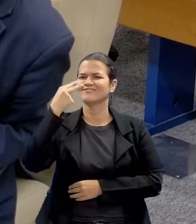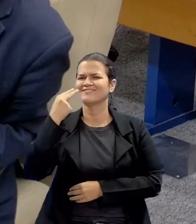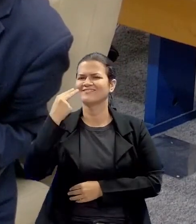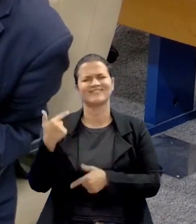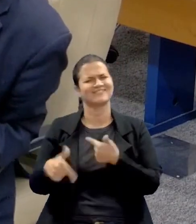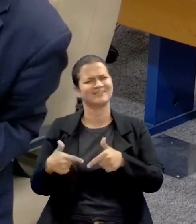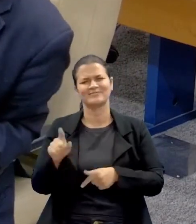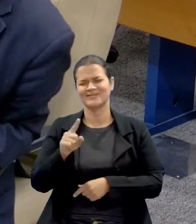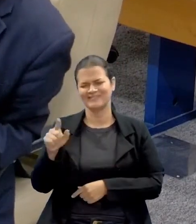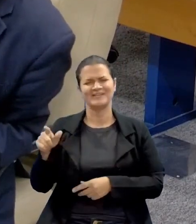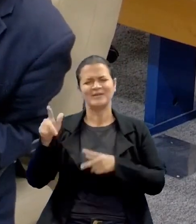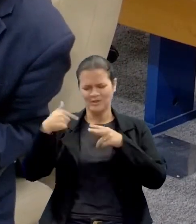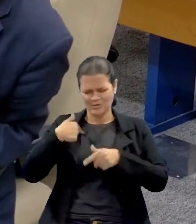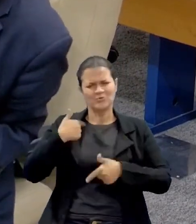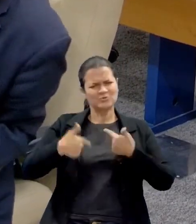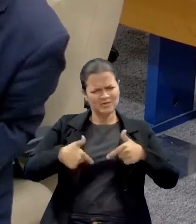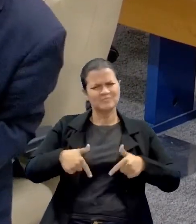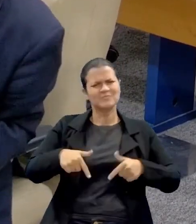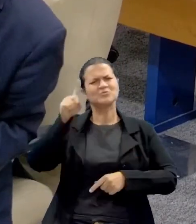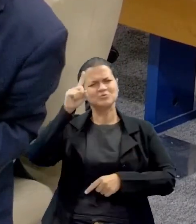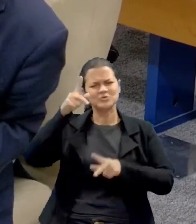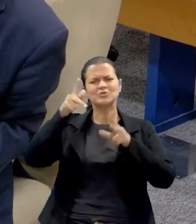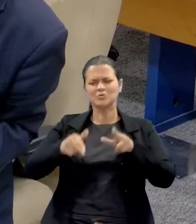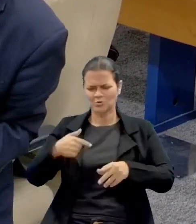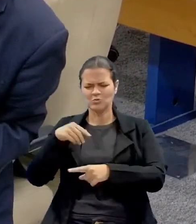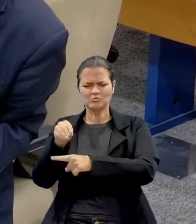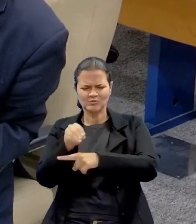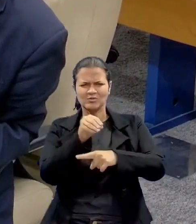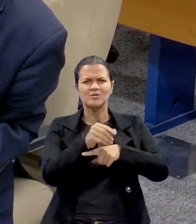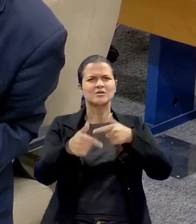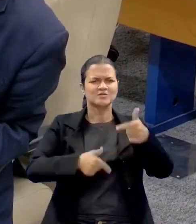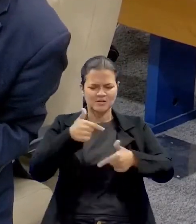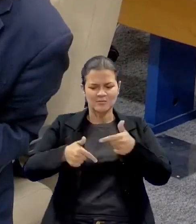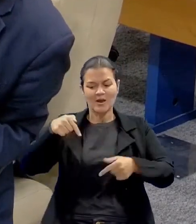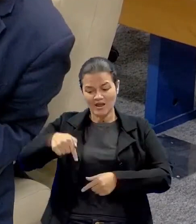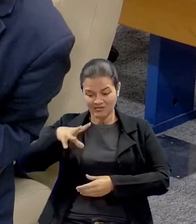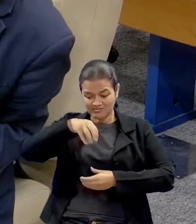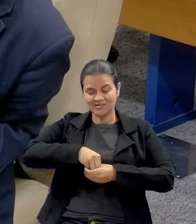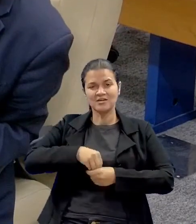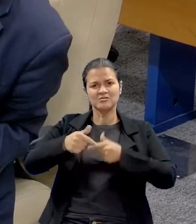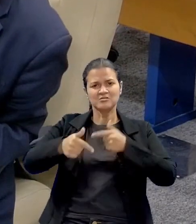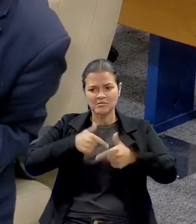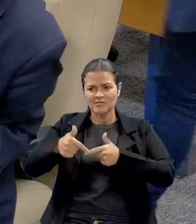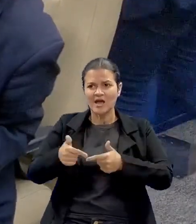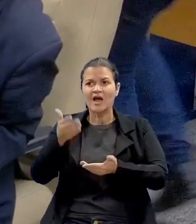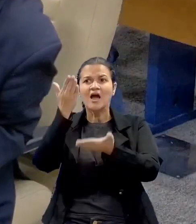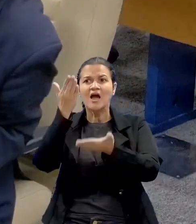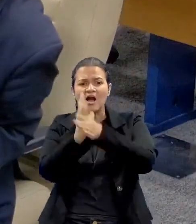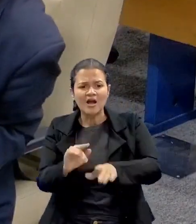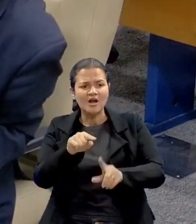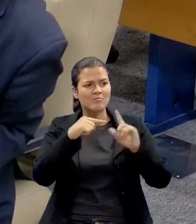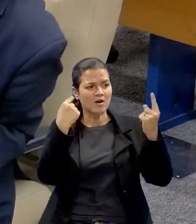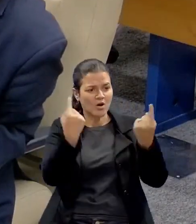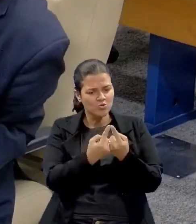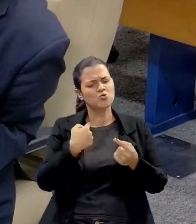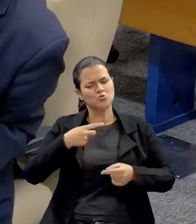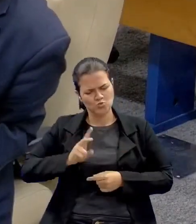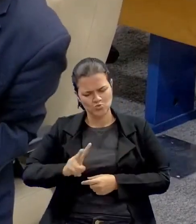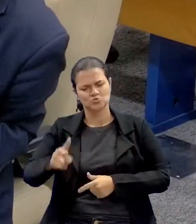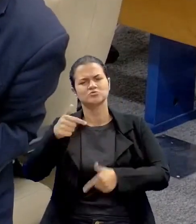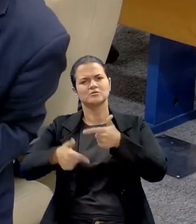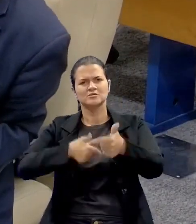que eu, não. Eu chego 6 horas da manhã, atendo meu pessoal aqui no plenário. E logo que sai, acaba a sessão, eu continuo atendendo